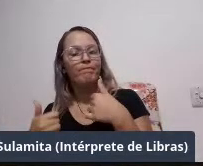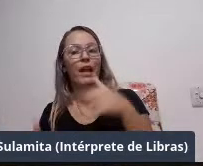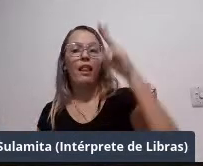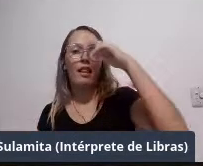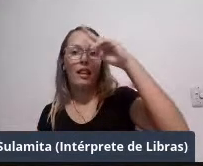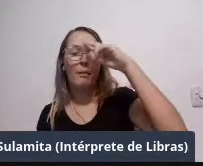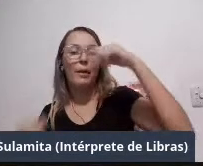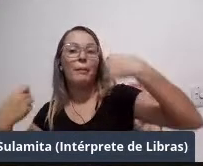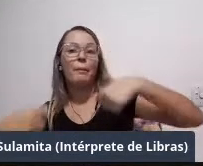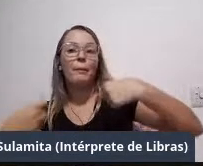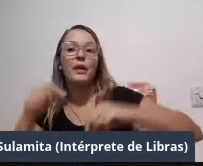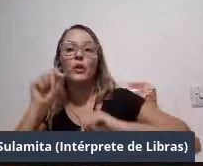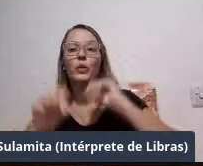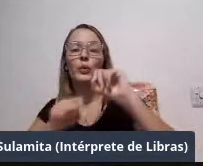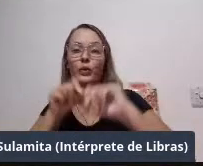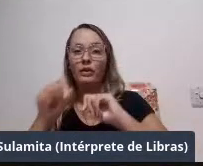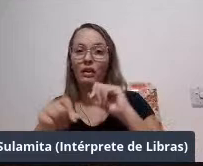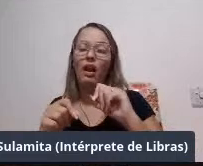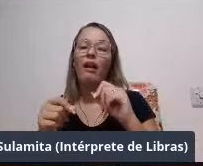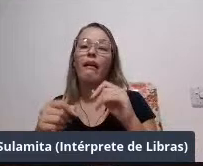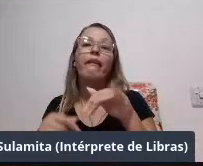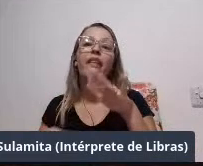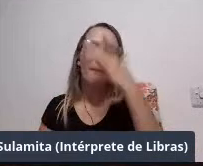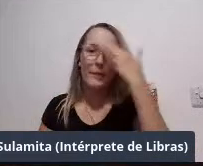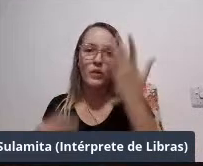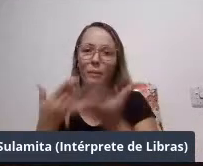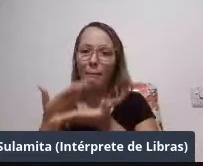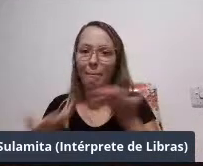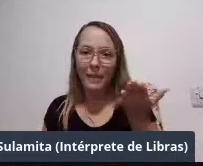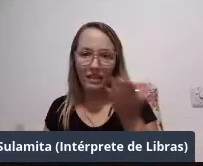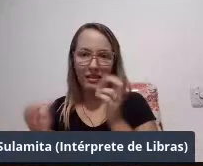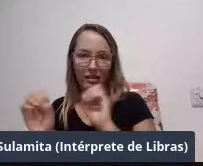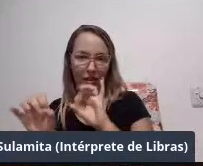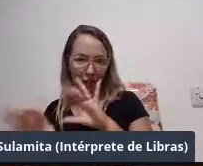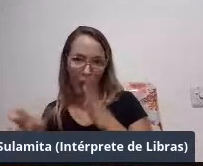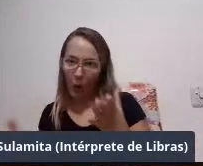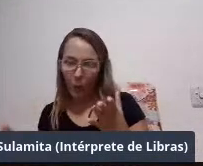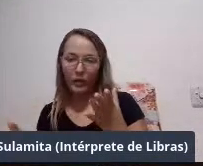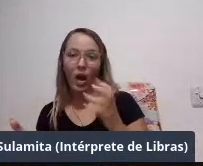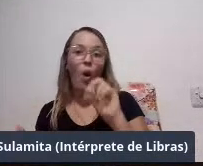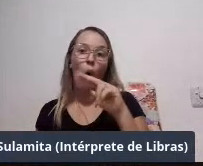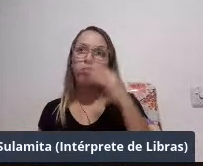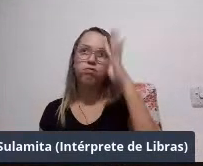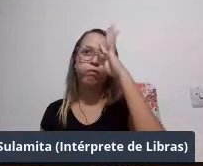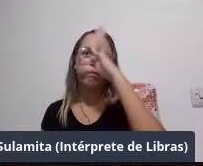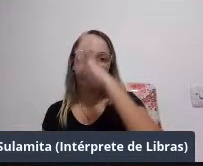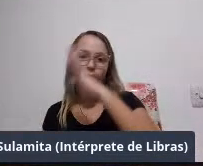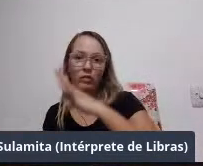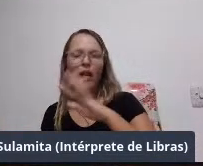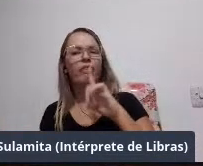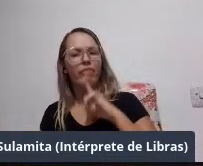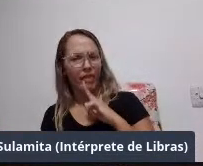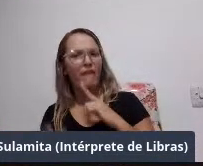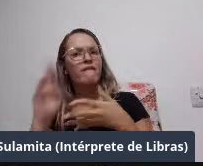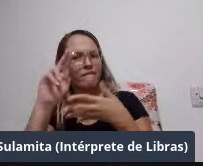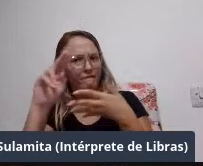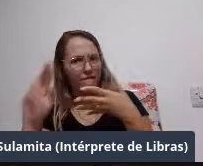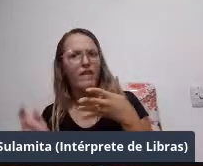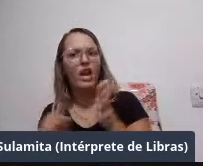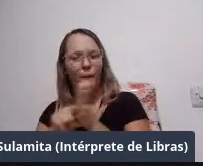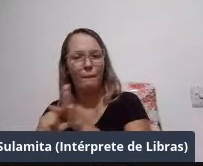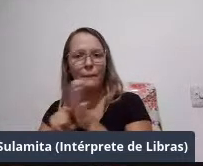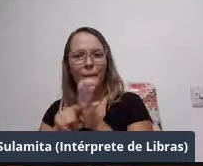né, quem perdeu alguma aula ou deixou escapar, tem várias pesquisas e textos escritos